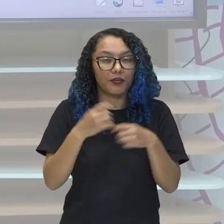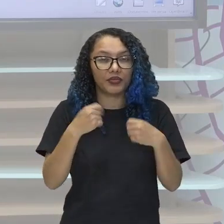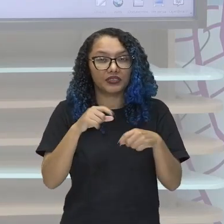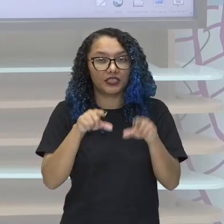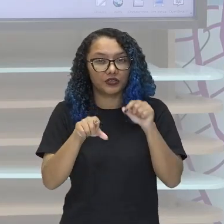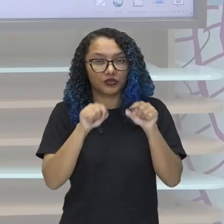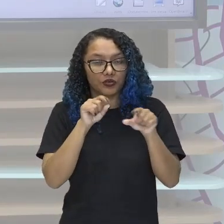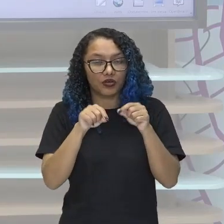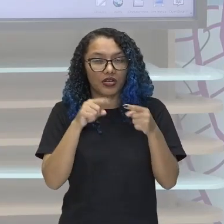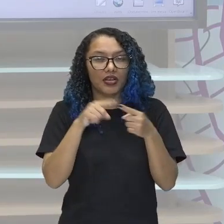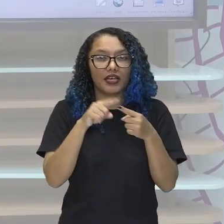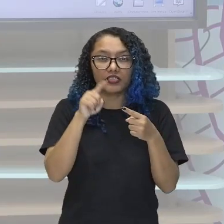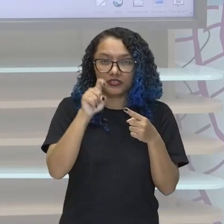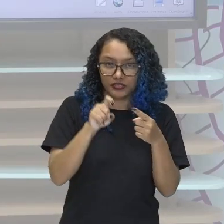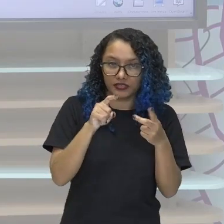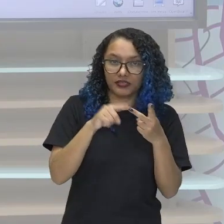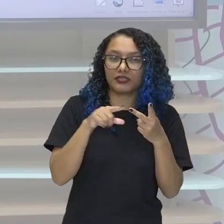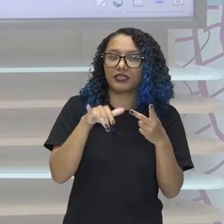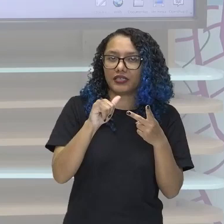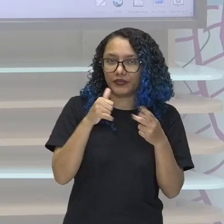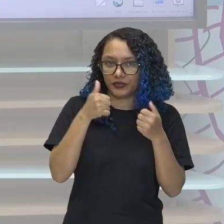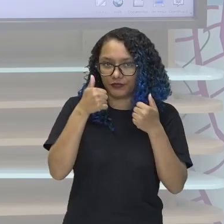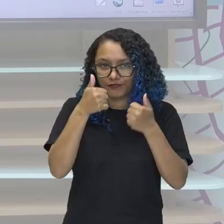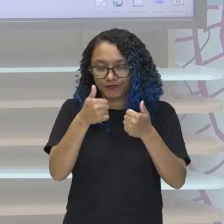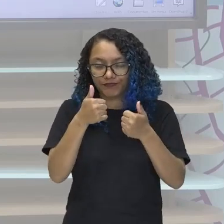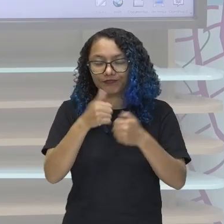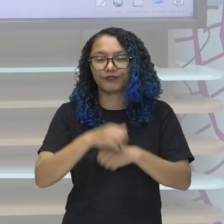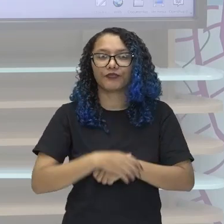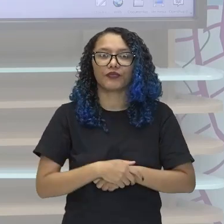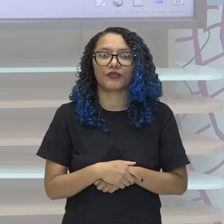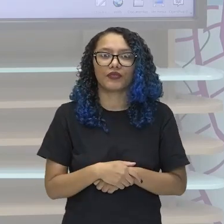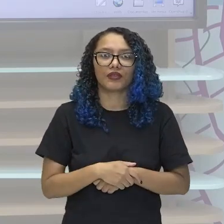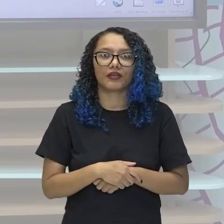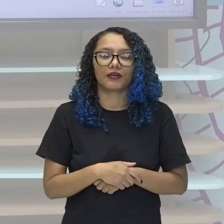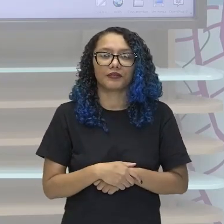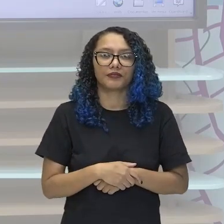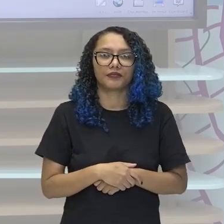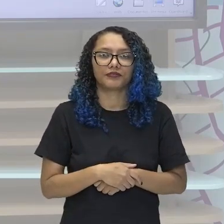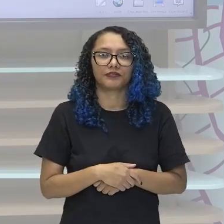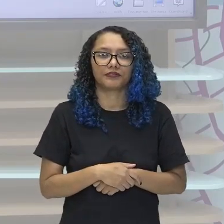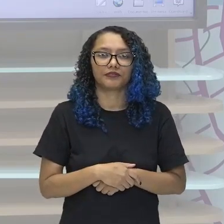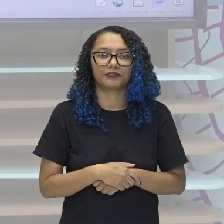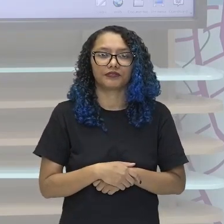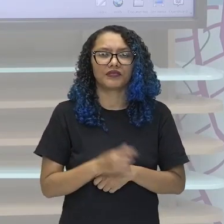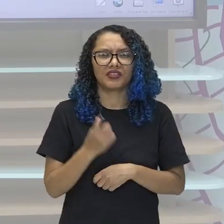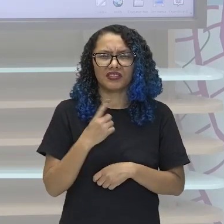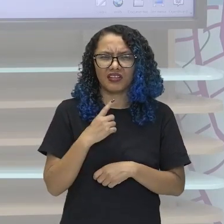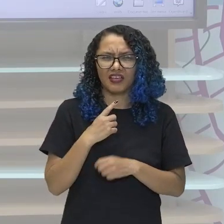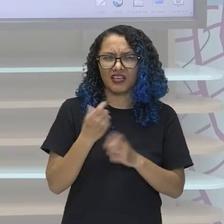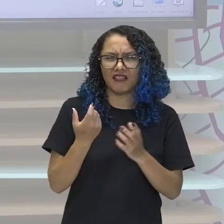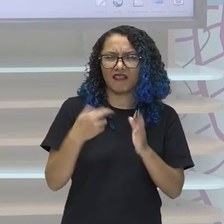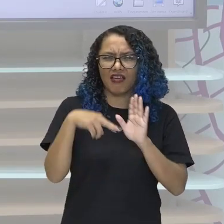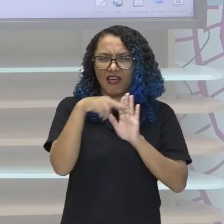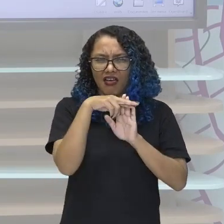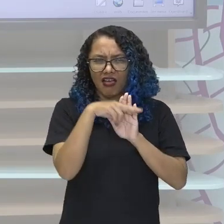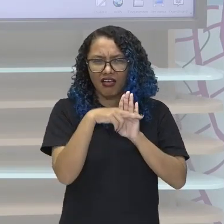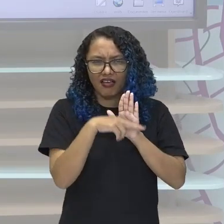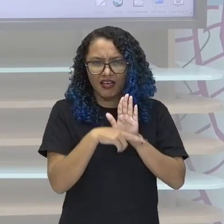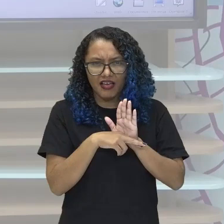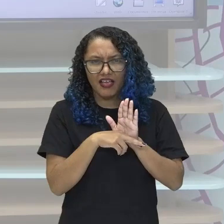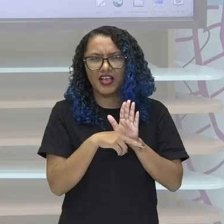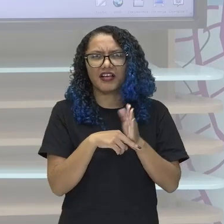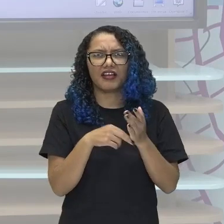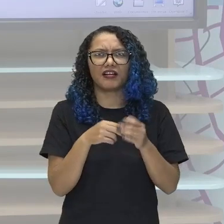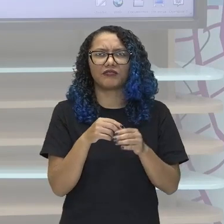quem é y. Beleza. Você denomina. Existe algum critério para quem chamar? Não,